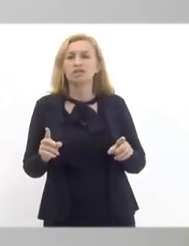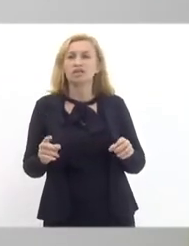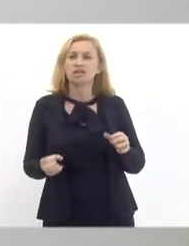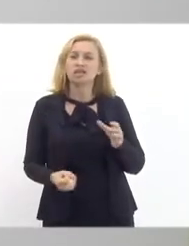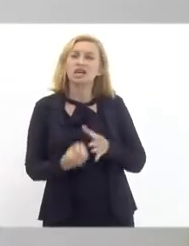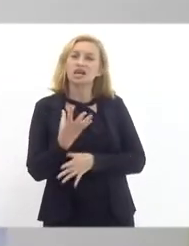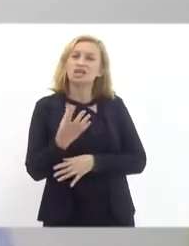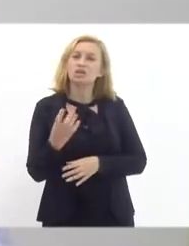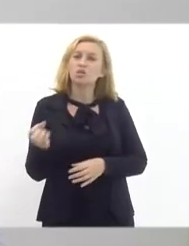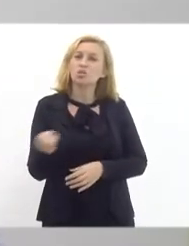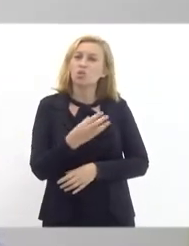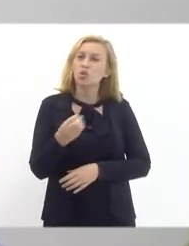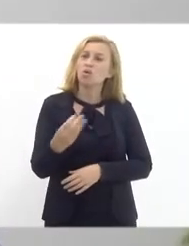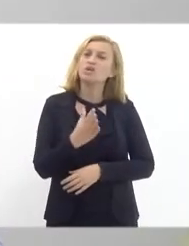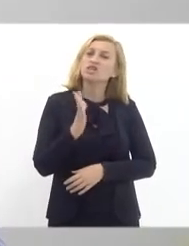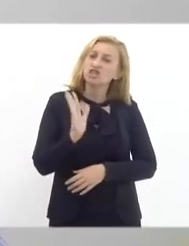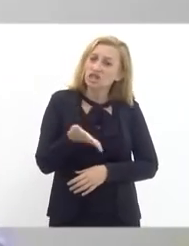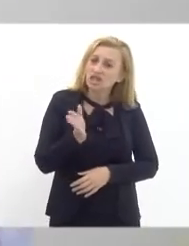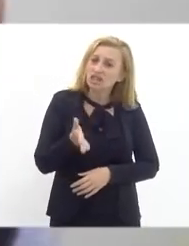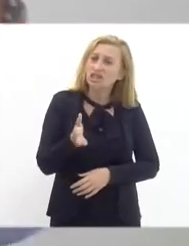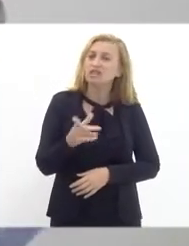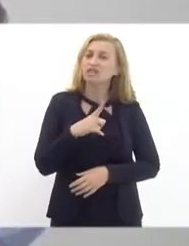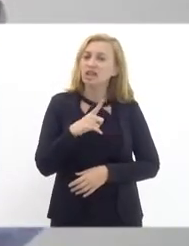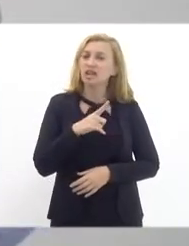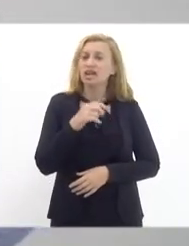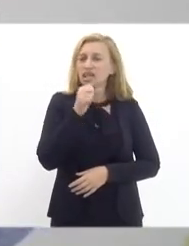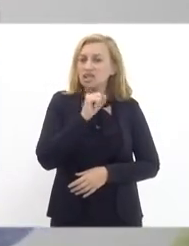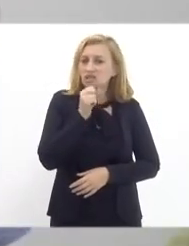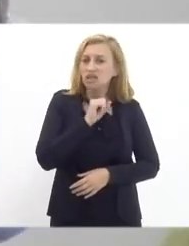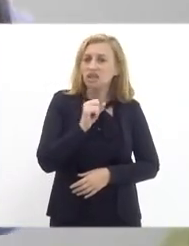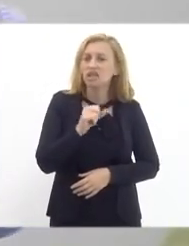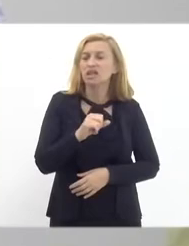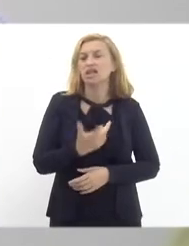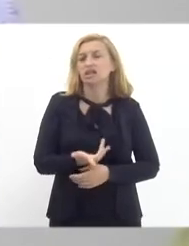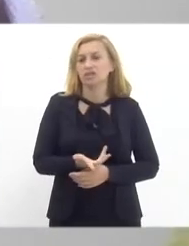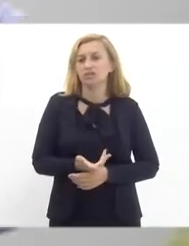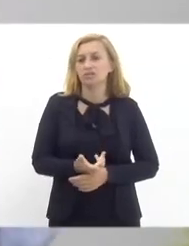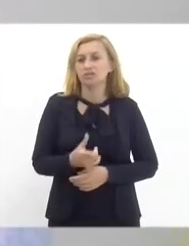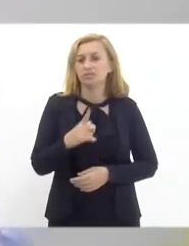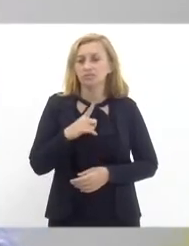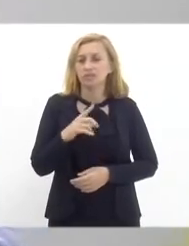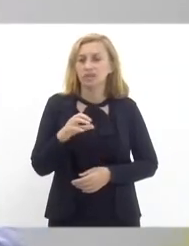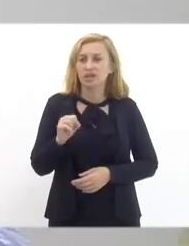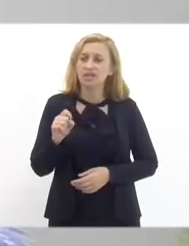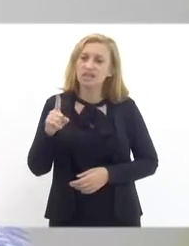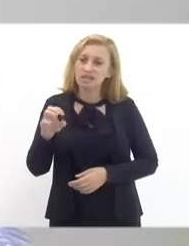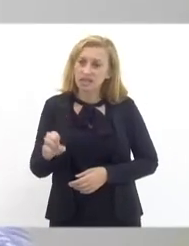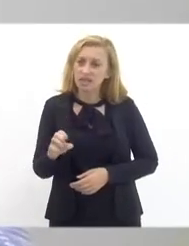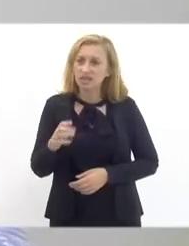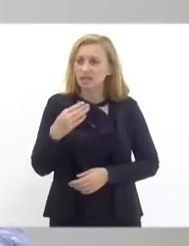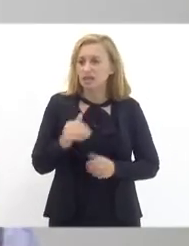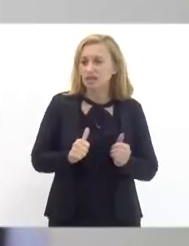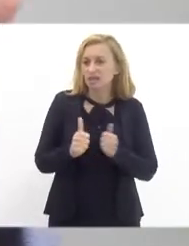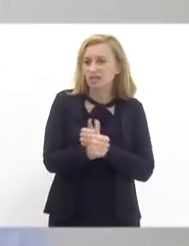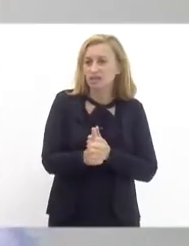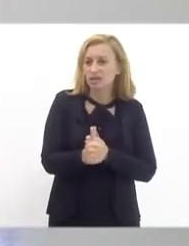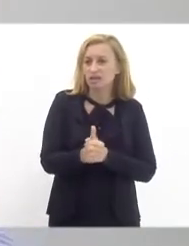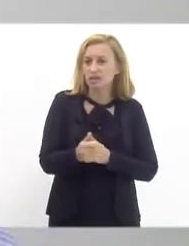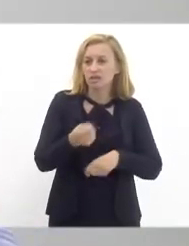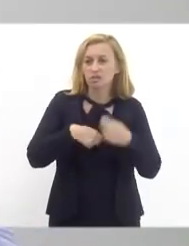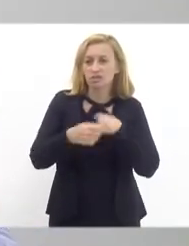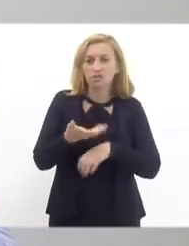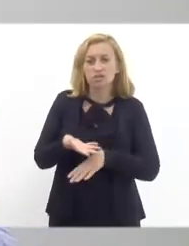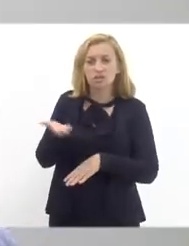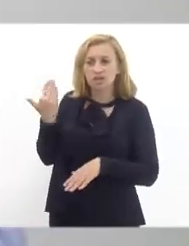porque já tem as construções antigas. Tinha a sede na frente, tem aquele administrativo lá atrás, vamos